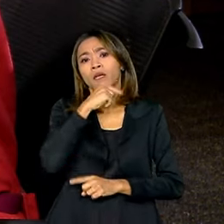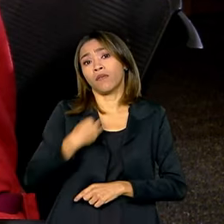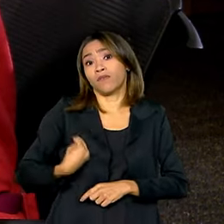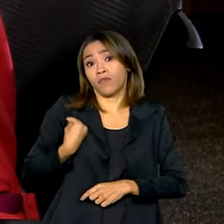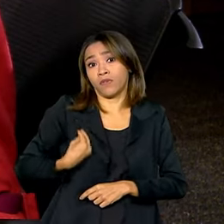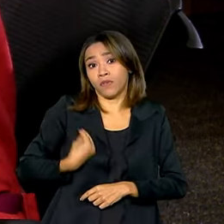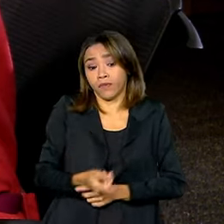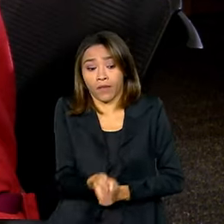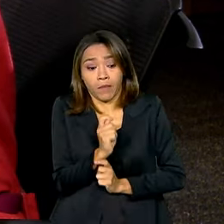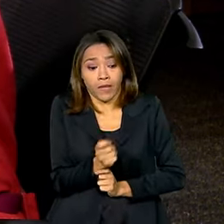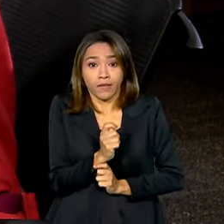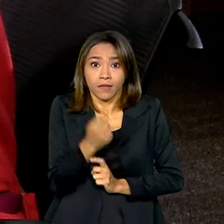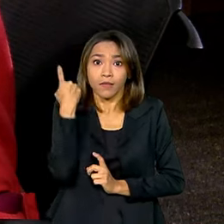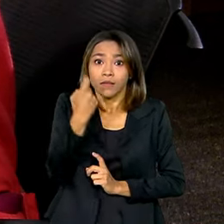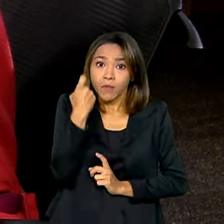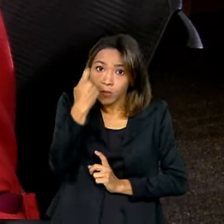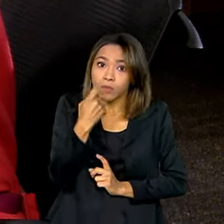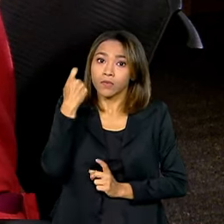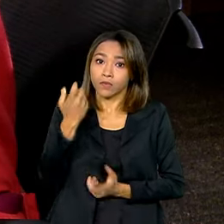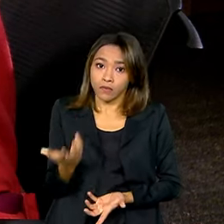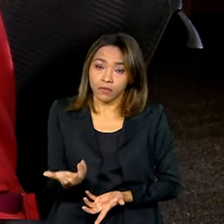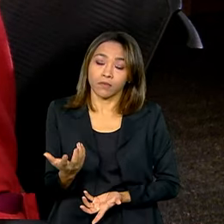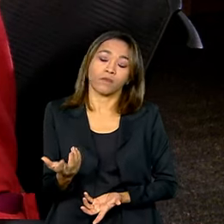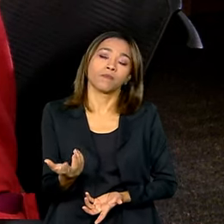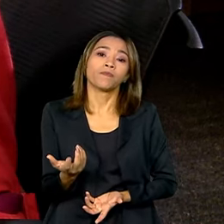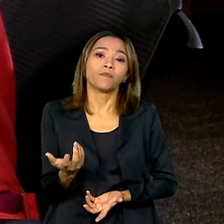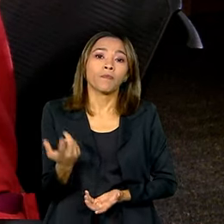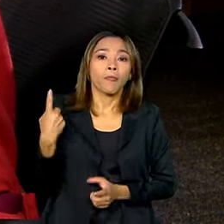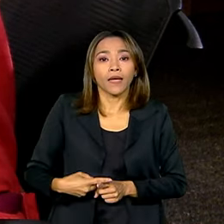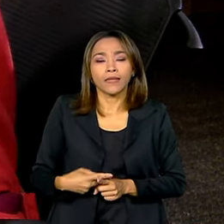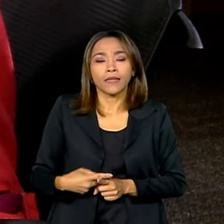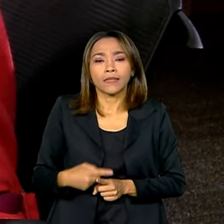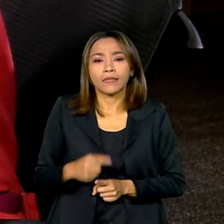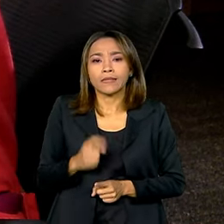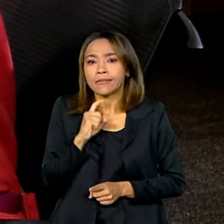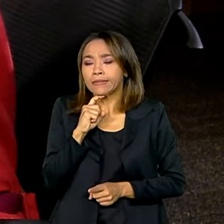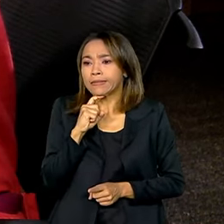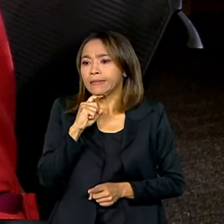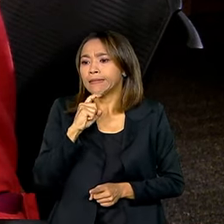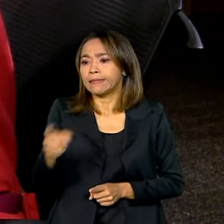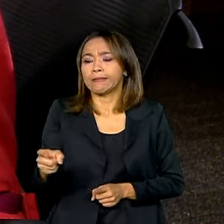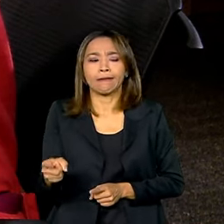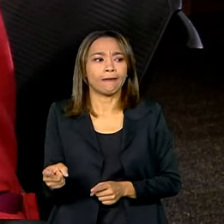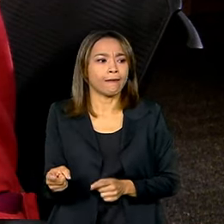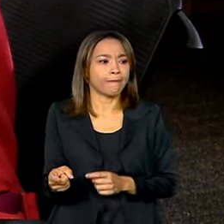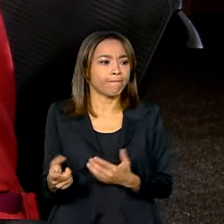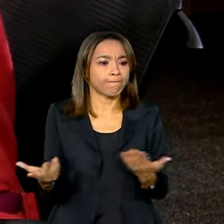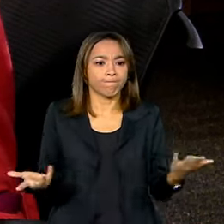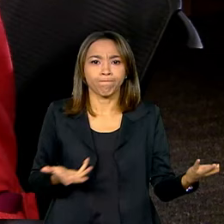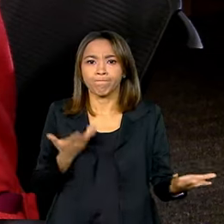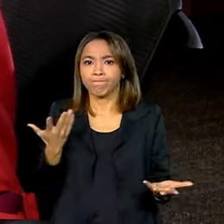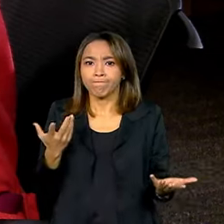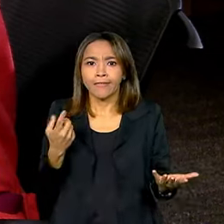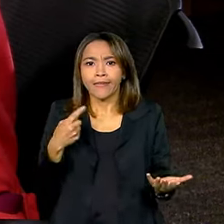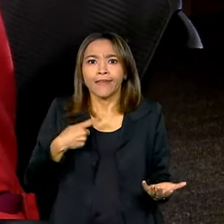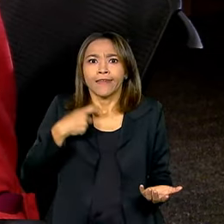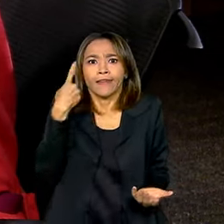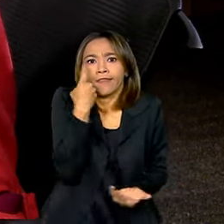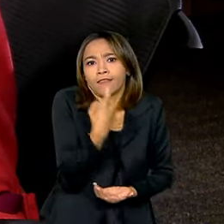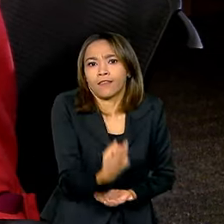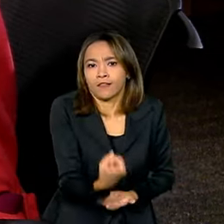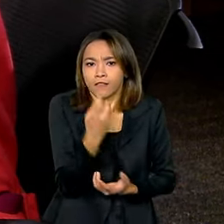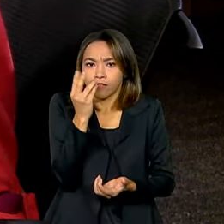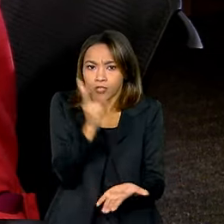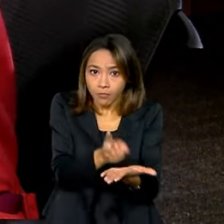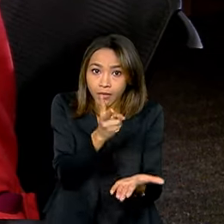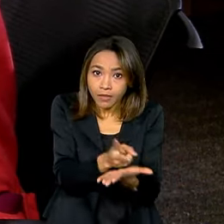tem essa preocupação, porque ninguém mais tem tanto interesse nessa preservação